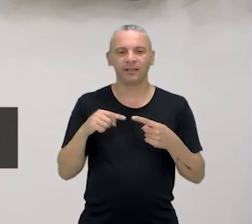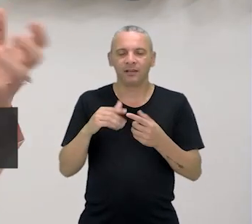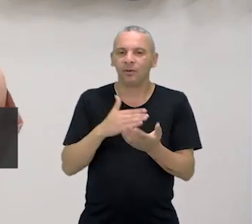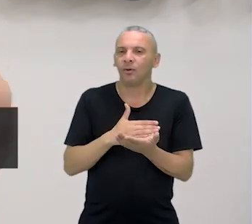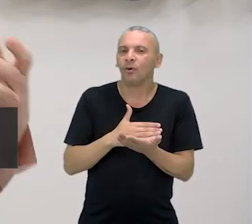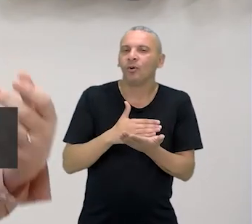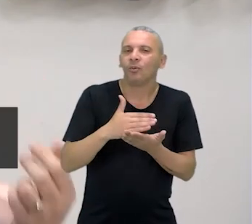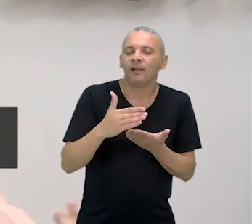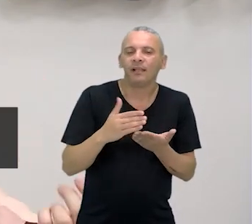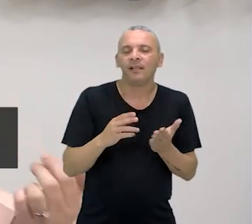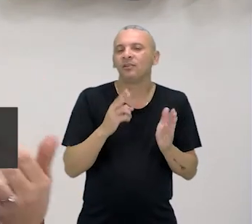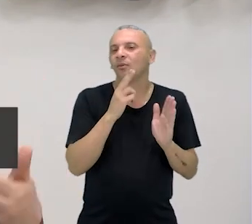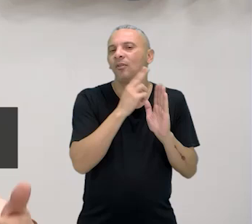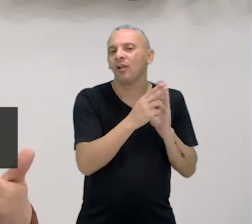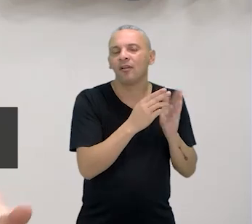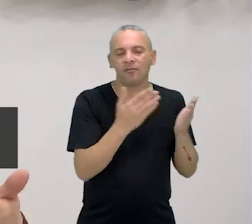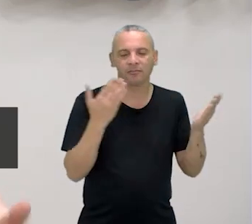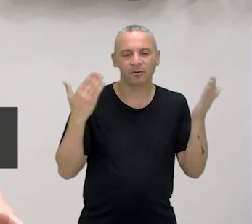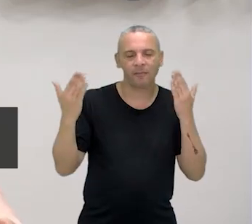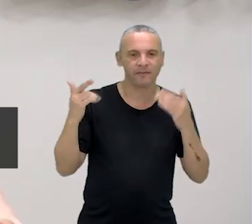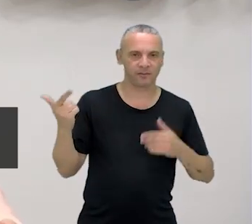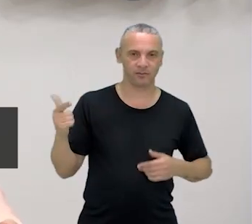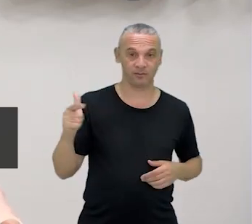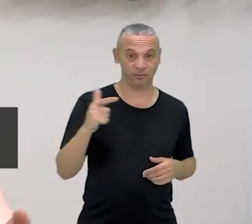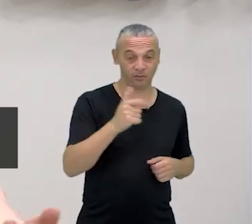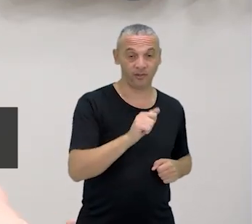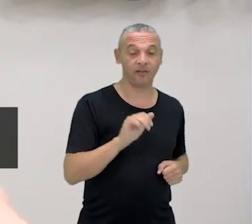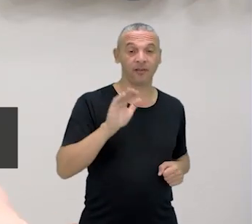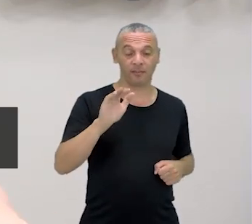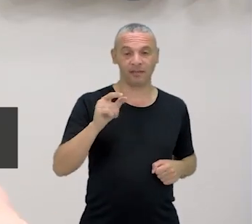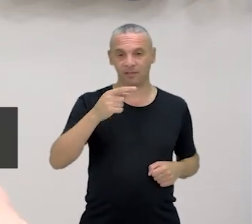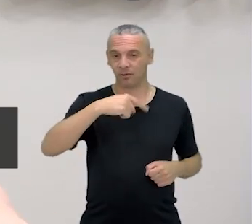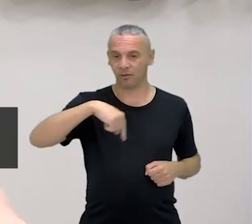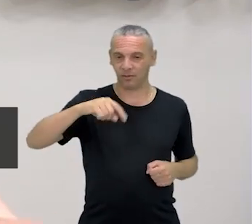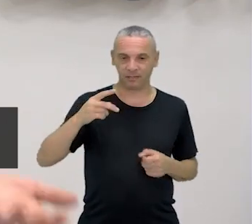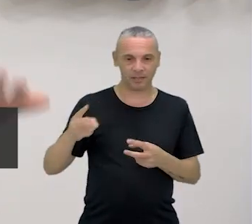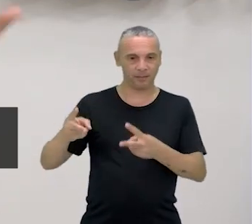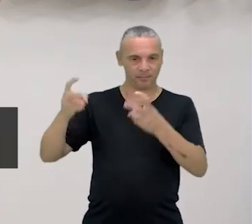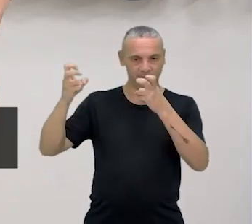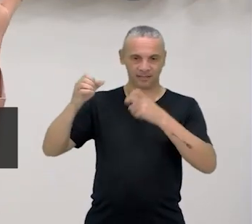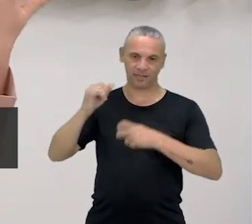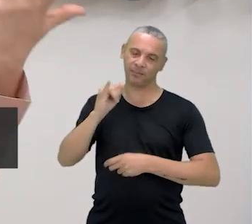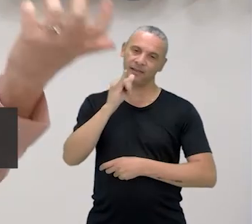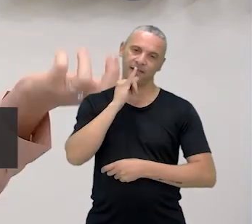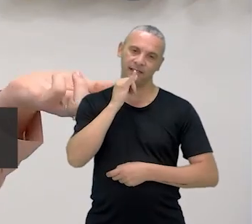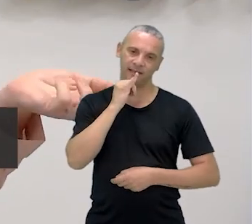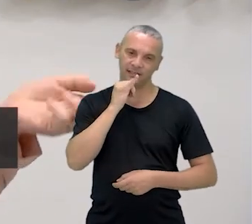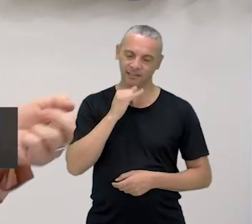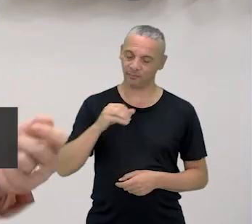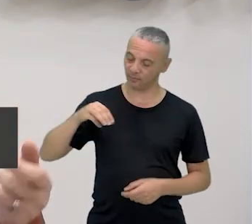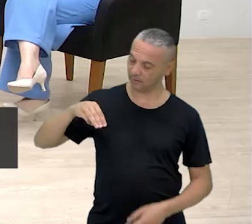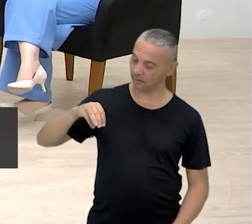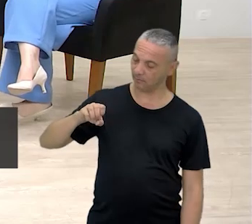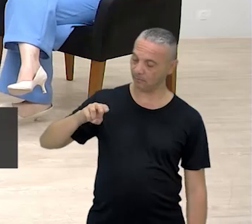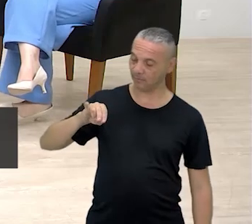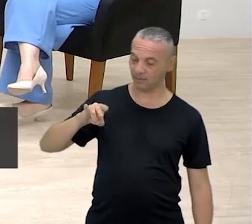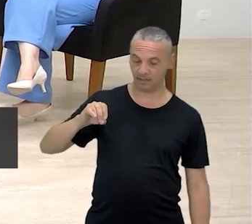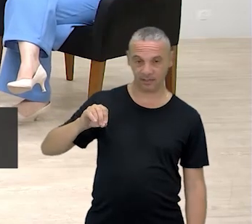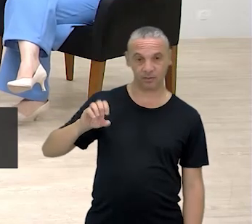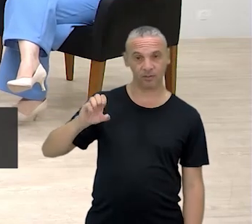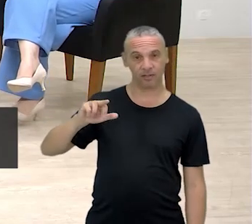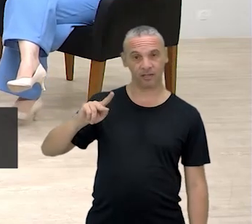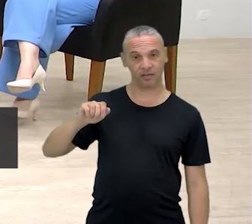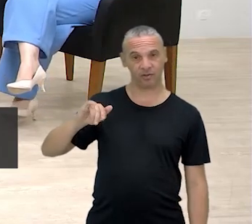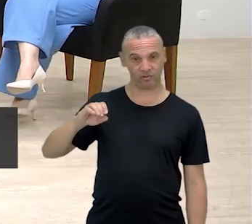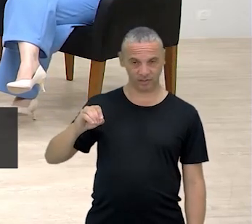tinha até obras assim para comparar deste ano. Mas olha, a gente vê, por exemplo, exemplo, O Menino de Engenho, né? E ver também Olhar os